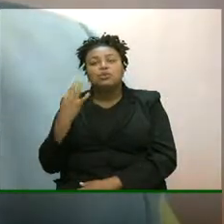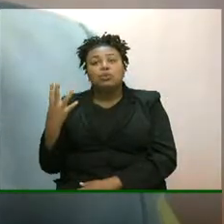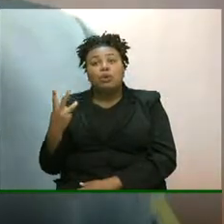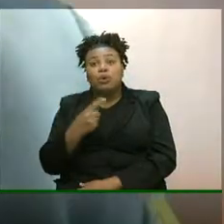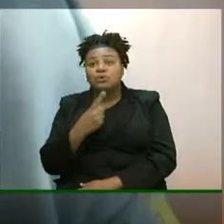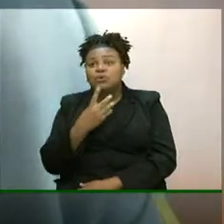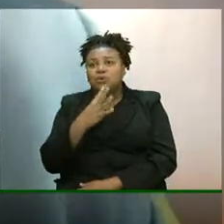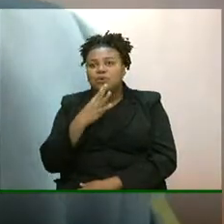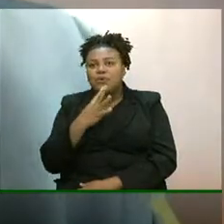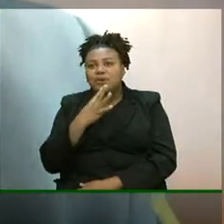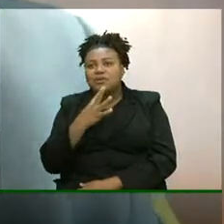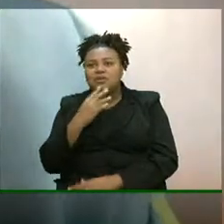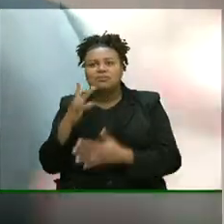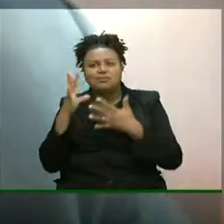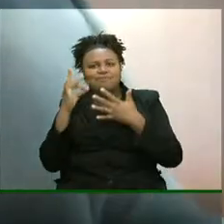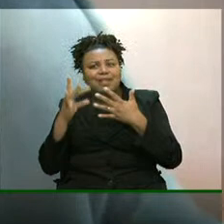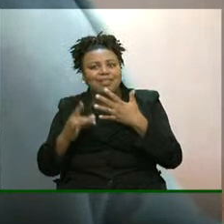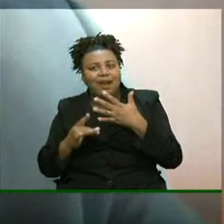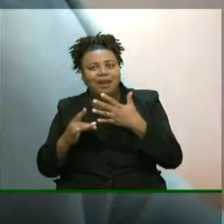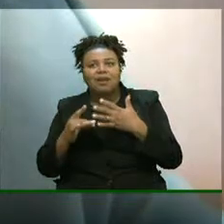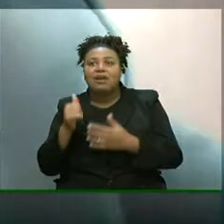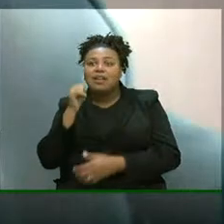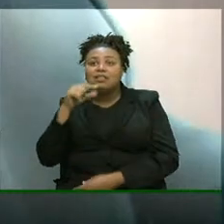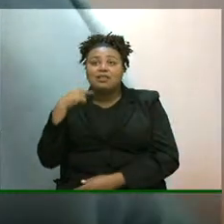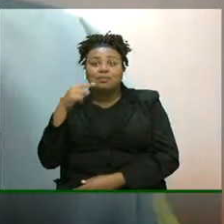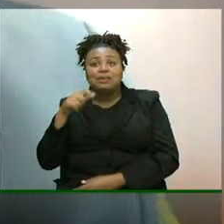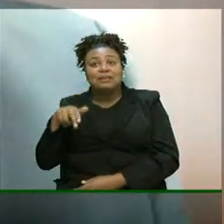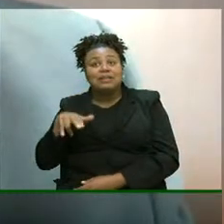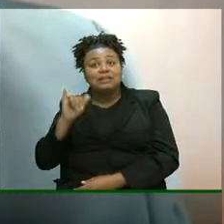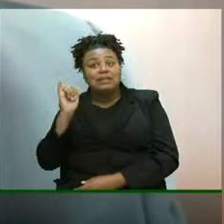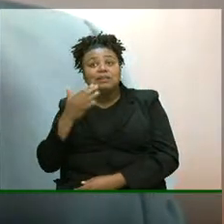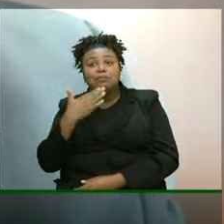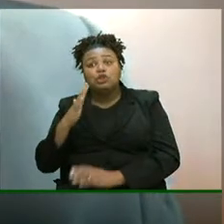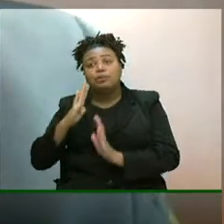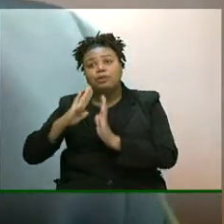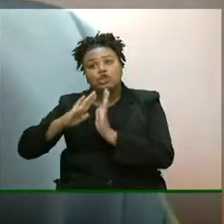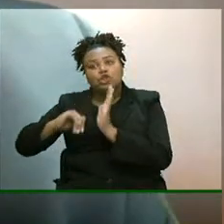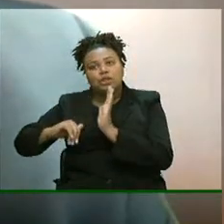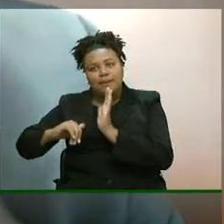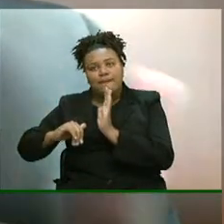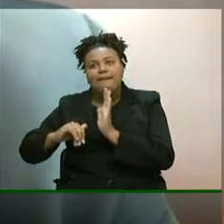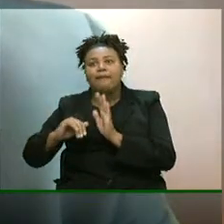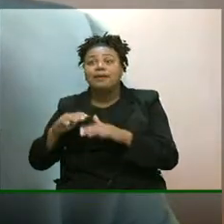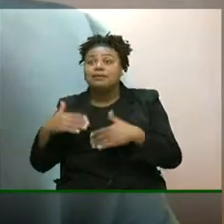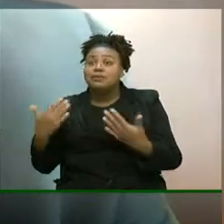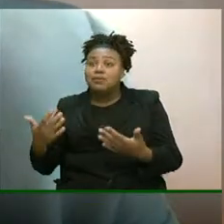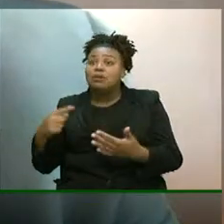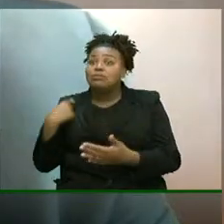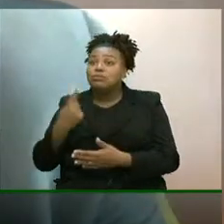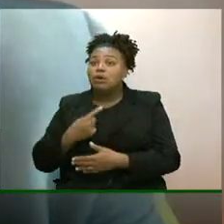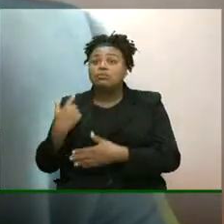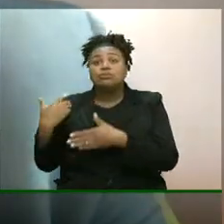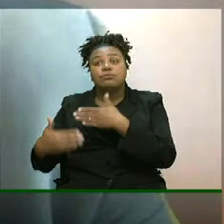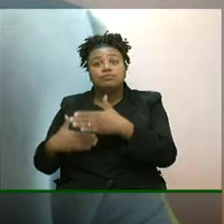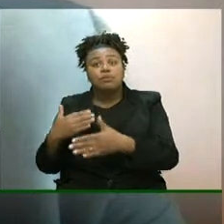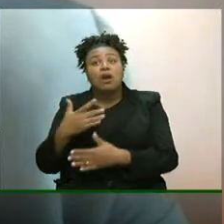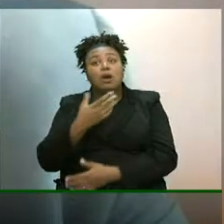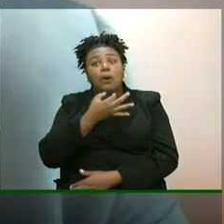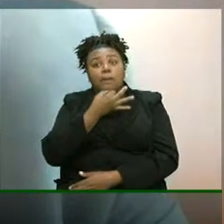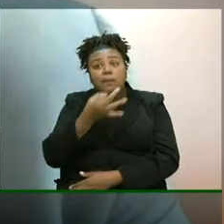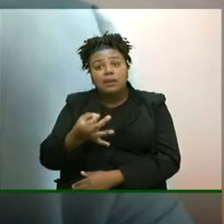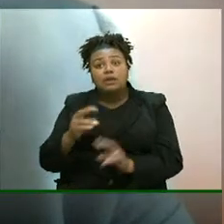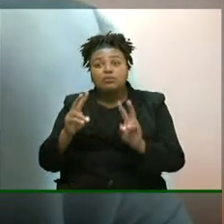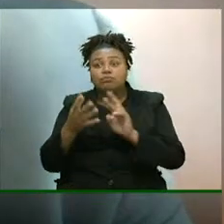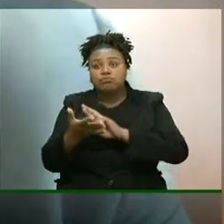não conhecermos esses detalhes, deputada Anne pedia para suprimir. Então, o nosso prosseguimento, ou a nossa posição